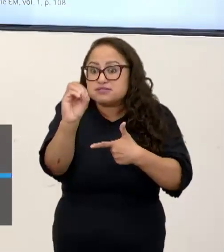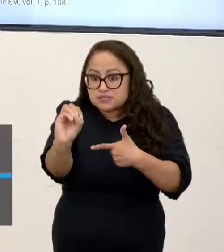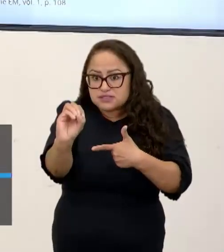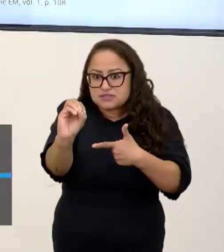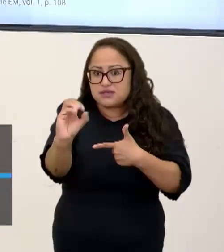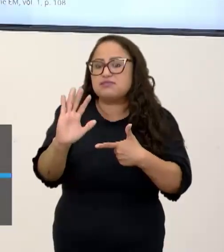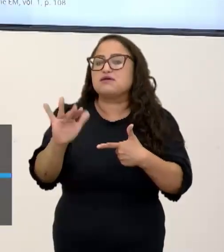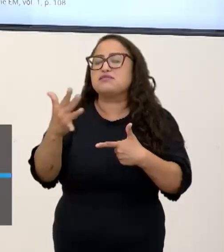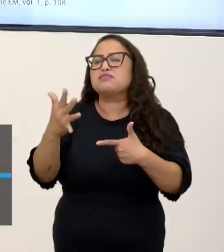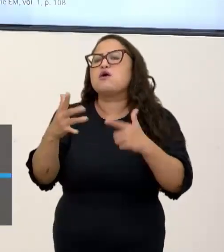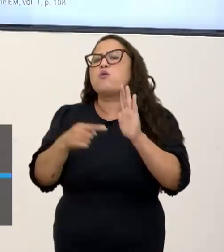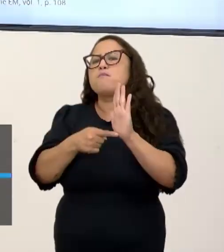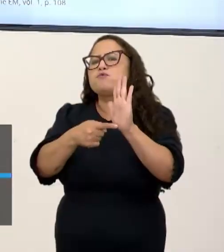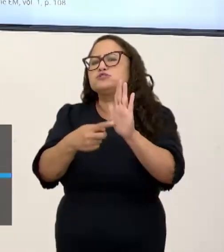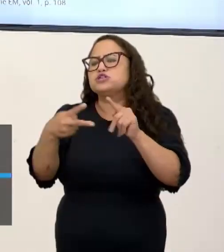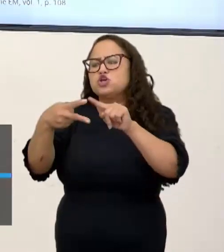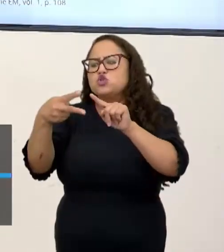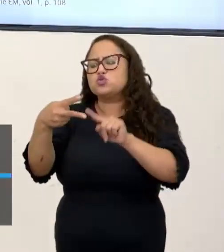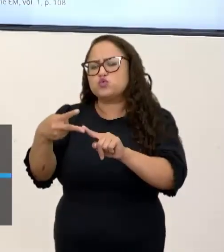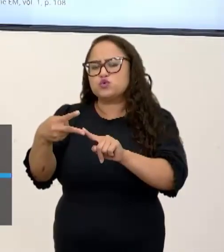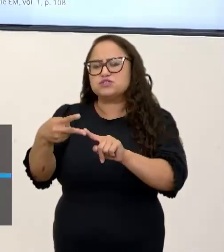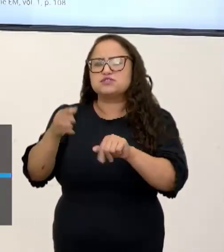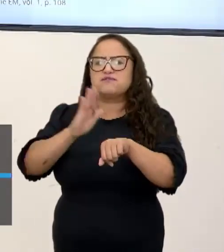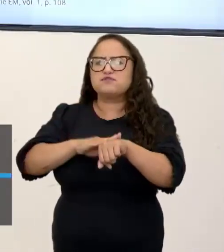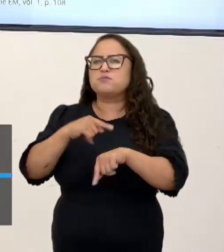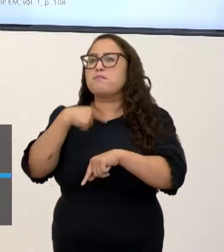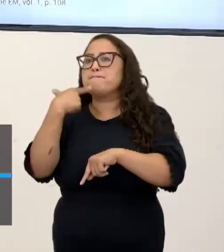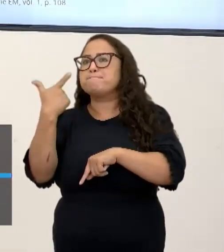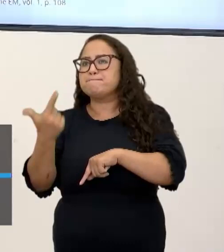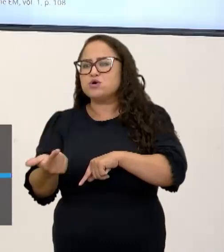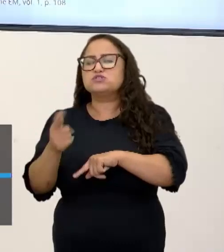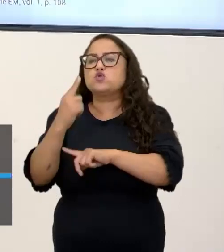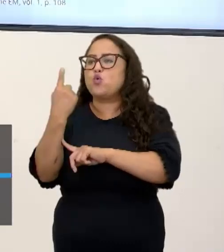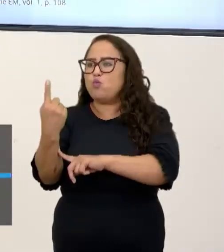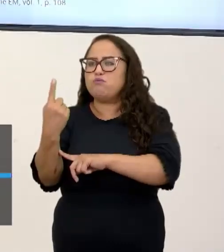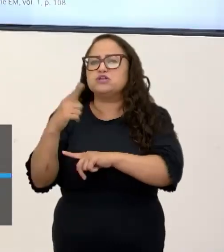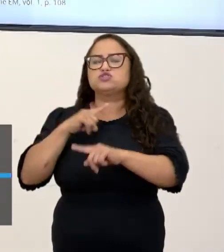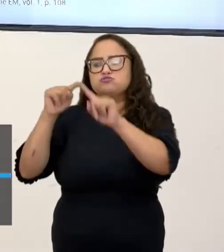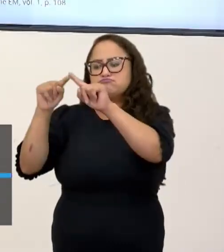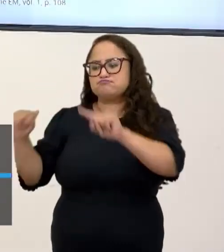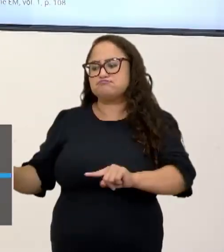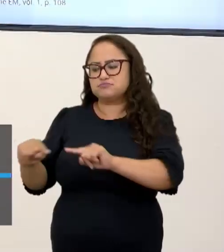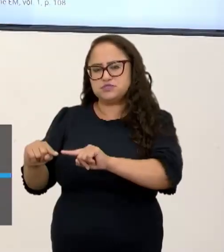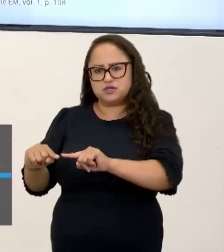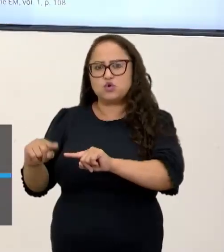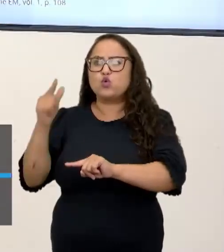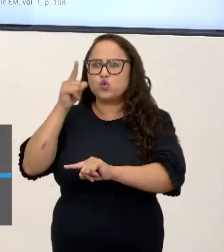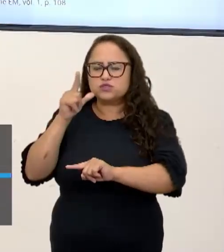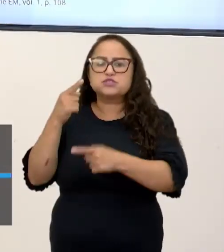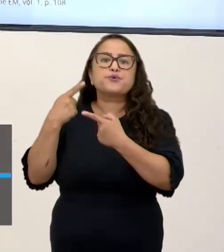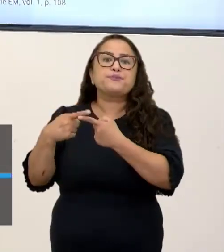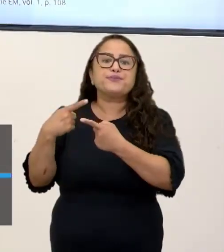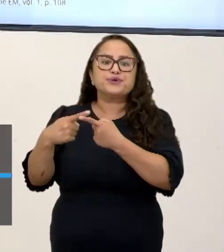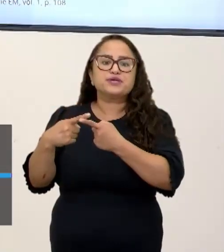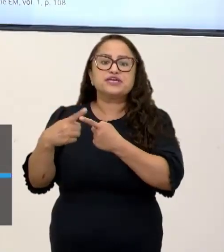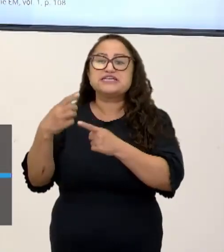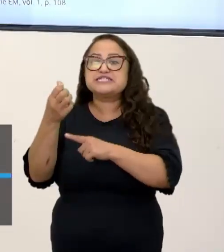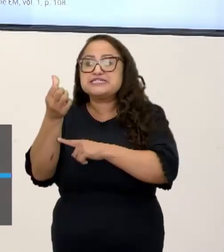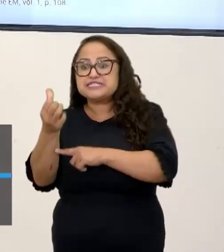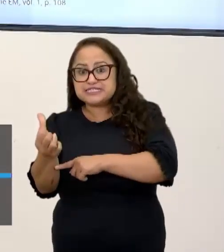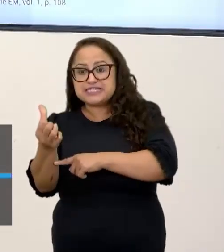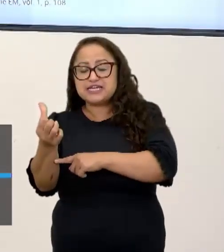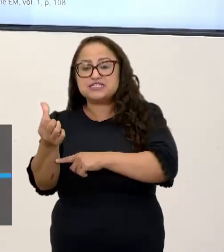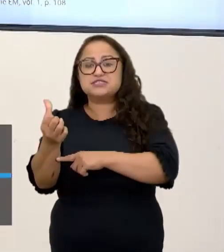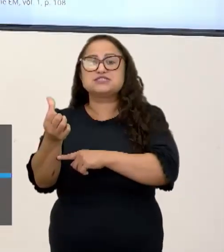Então eu mostrei lá no começo 2 figuras, aí eu fui para uma só. Então primeiro mostrei triângulo, dava para fazer com triângulo, por quê? Porque 6